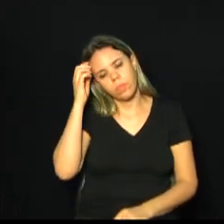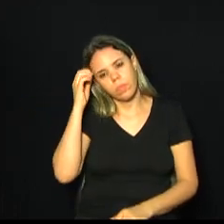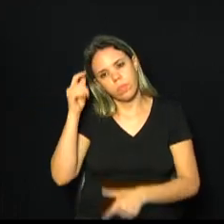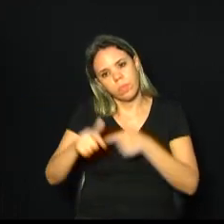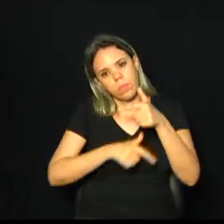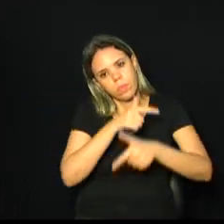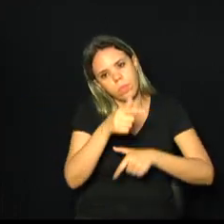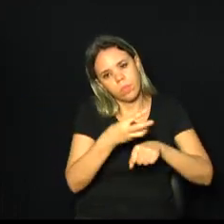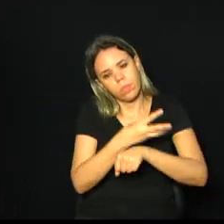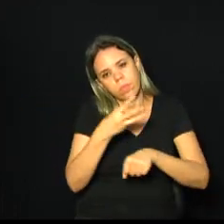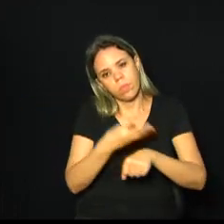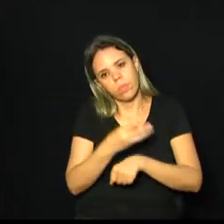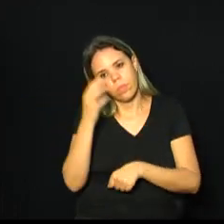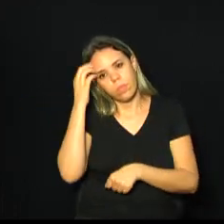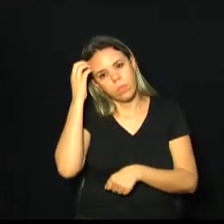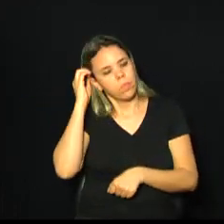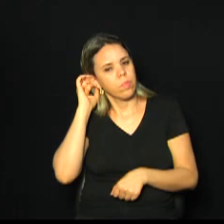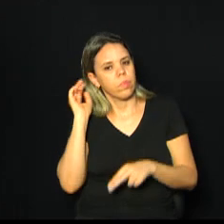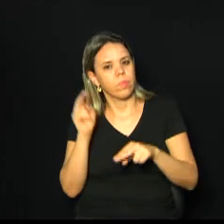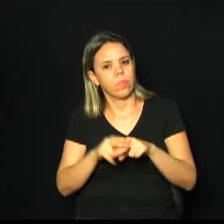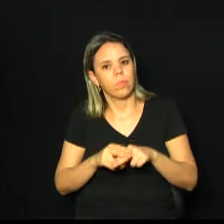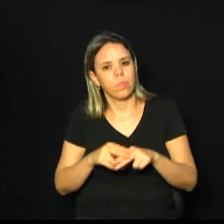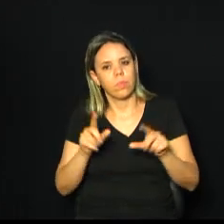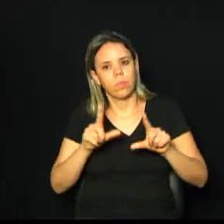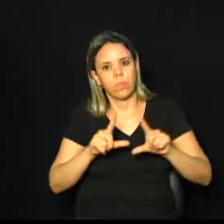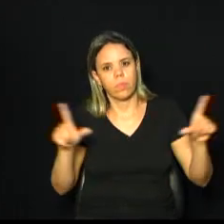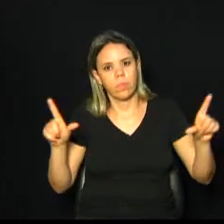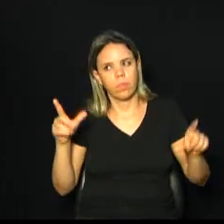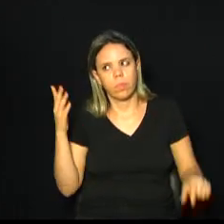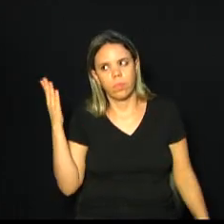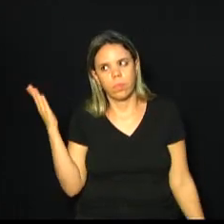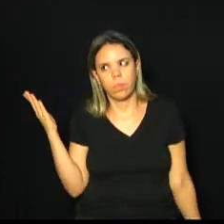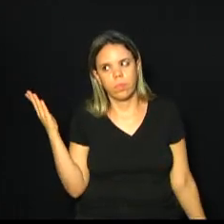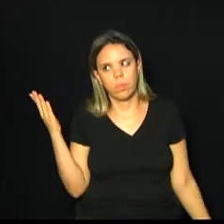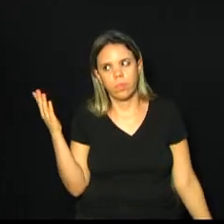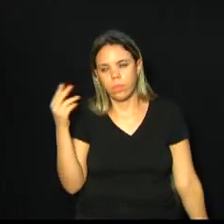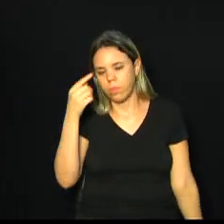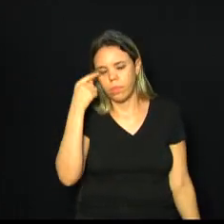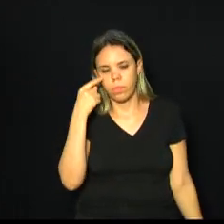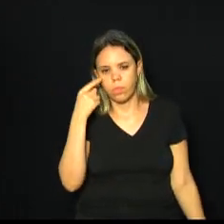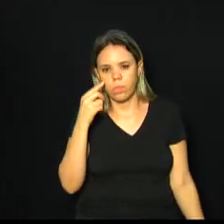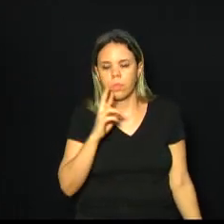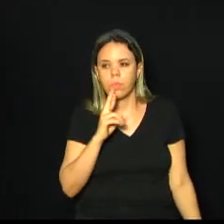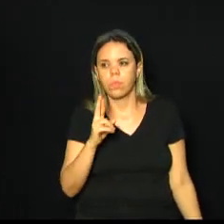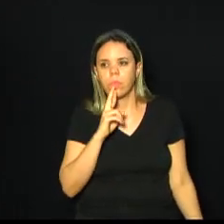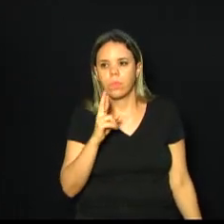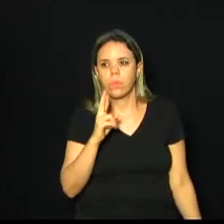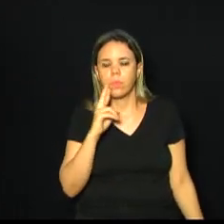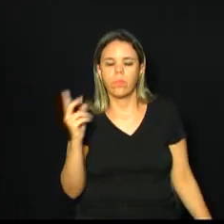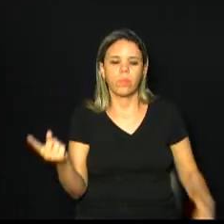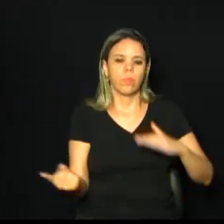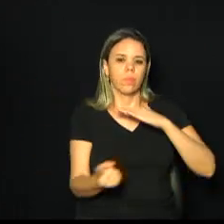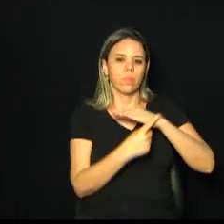trabalhando e o WhatsApp, às vezes, por vezes, está na tela. Porque você tem que responder, às vezes, clientes pelo próprio